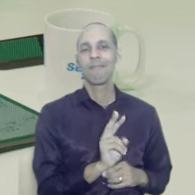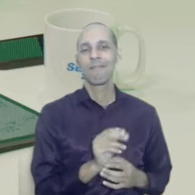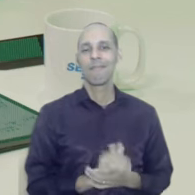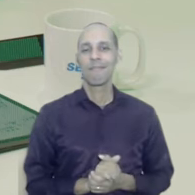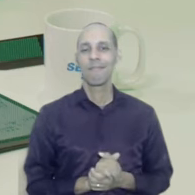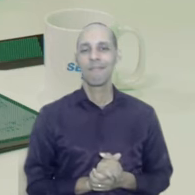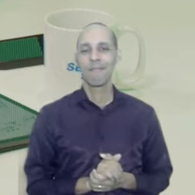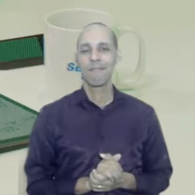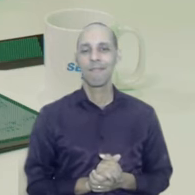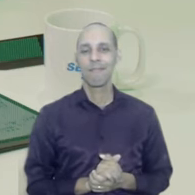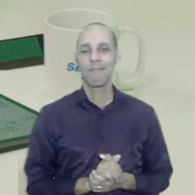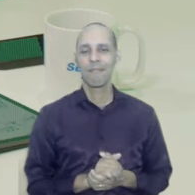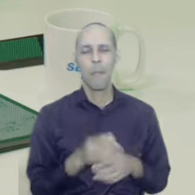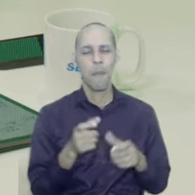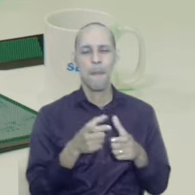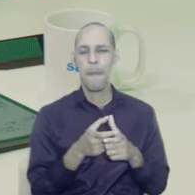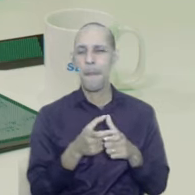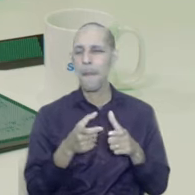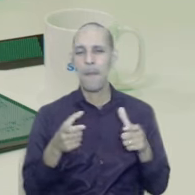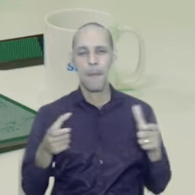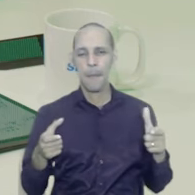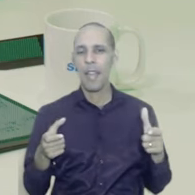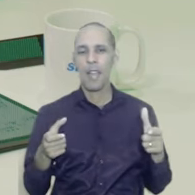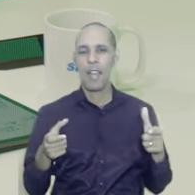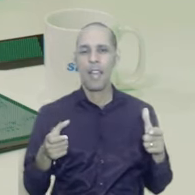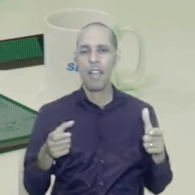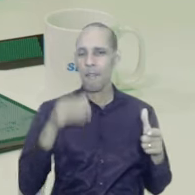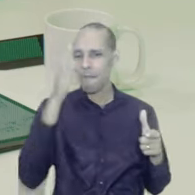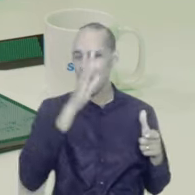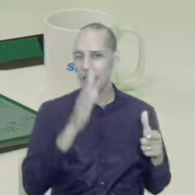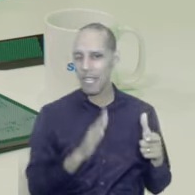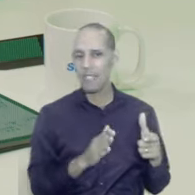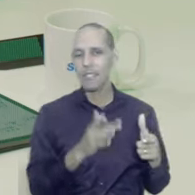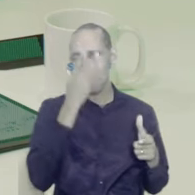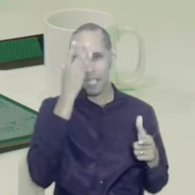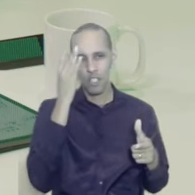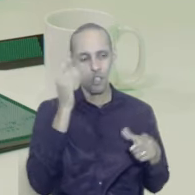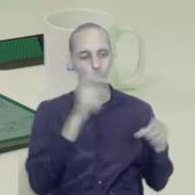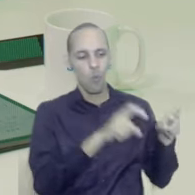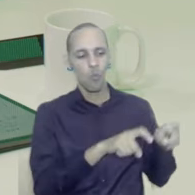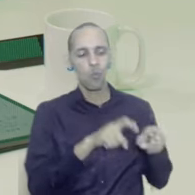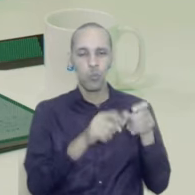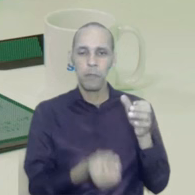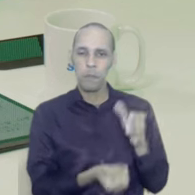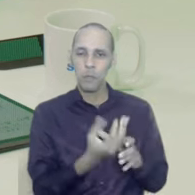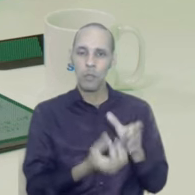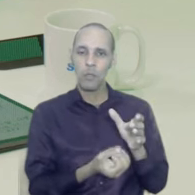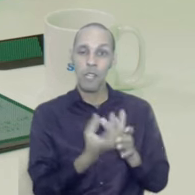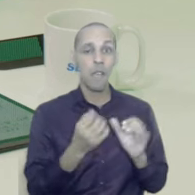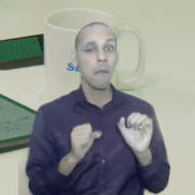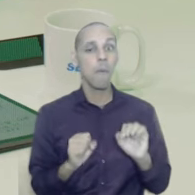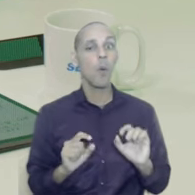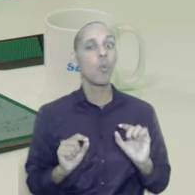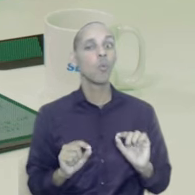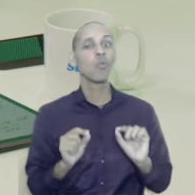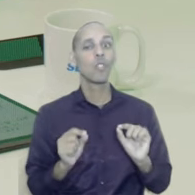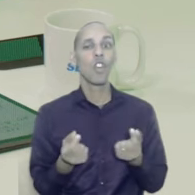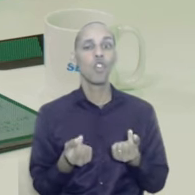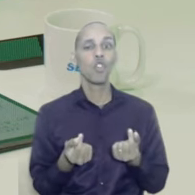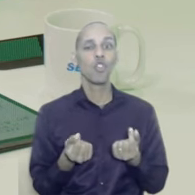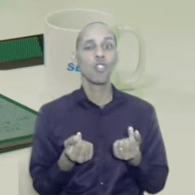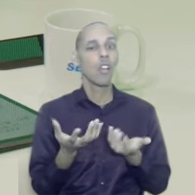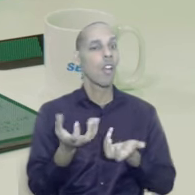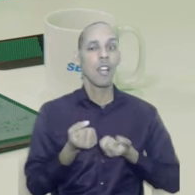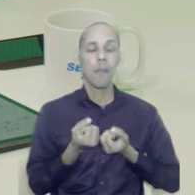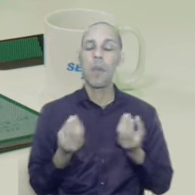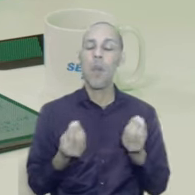muito maior parte hoje acho que do do Brasil do produtor rural independente do tamanho poderia est sendo remunerado em projetos